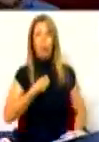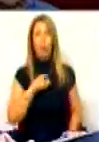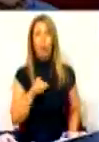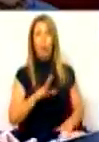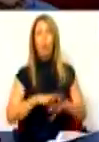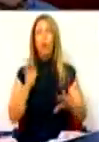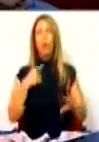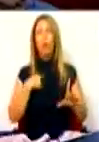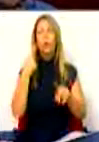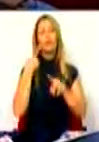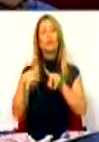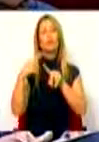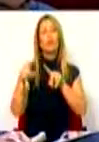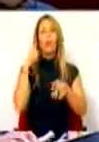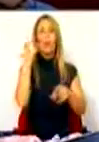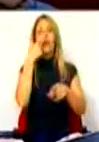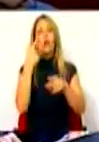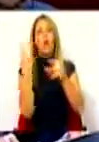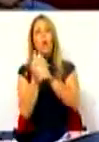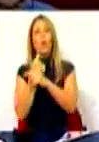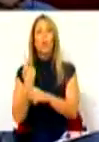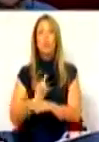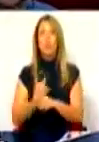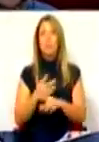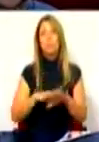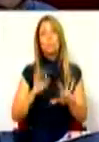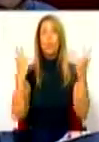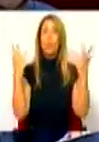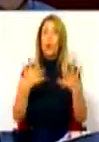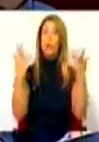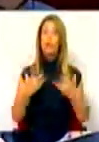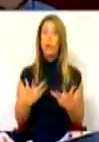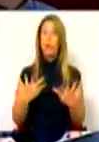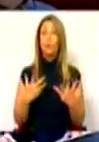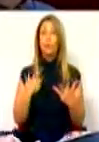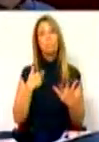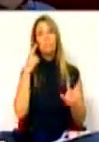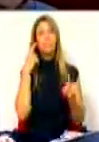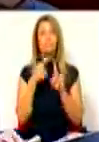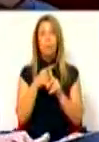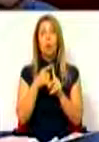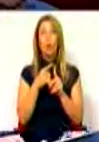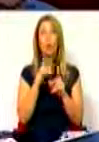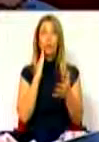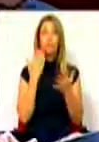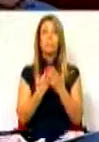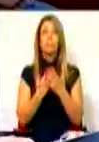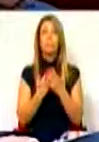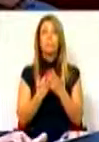crédito ao consumo, é por isso que precisamente o orçamento visa conseguir afastar